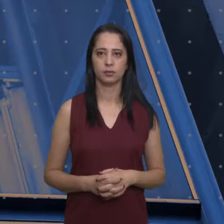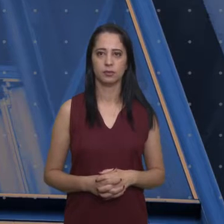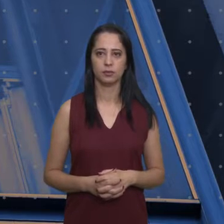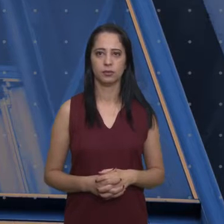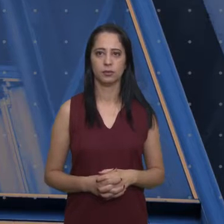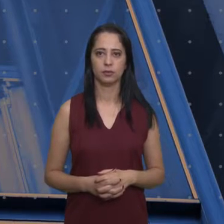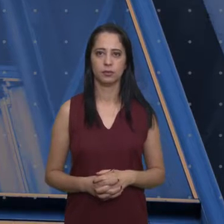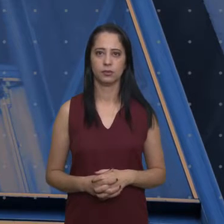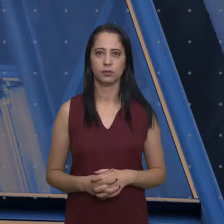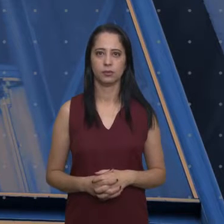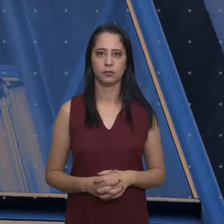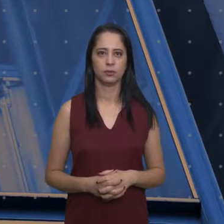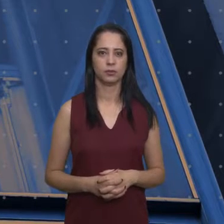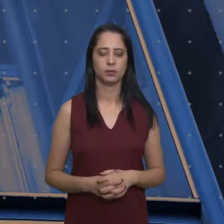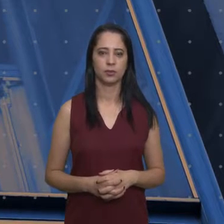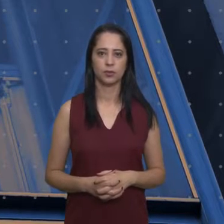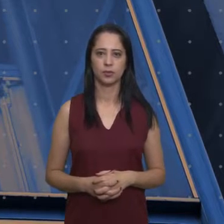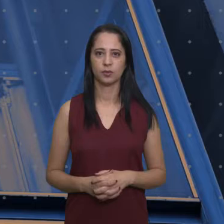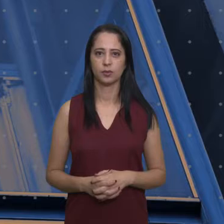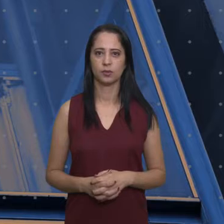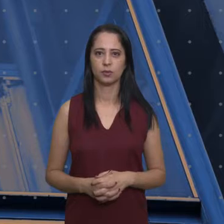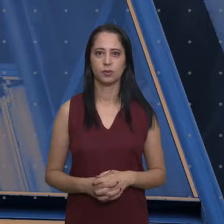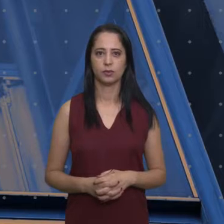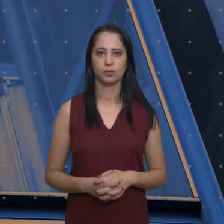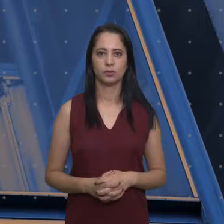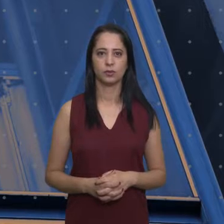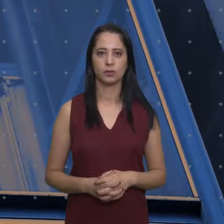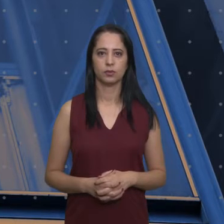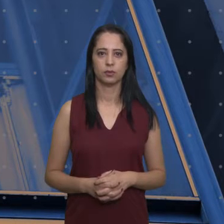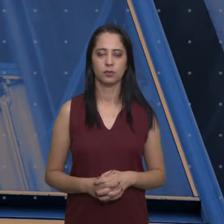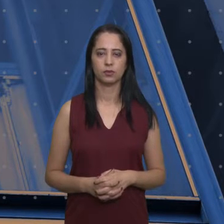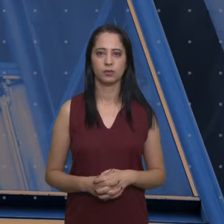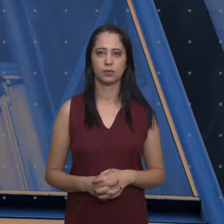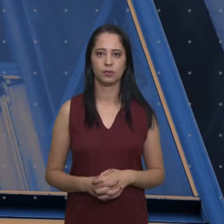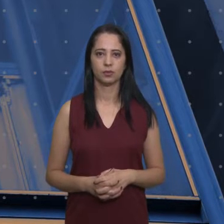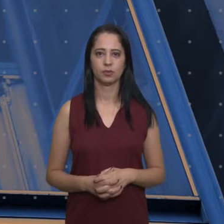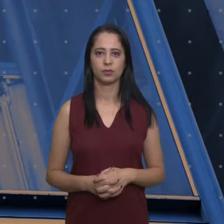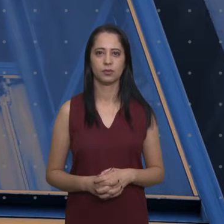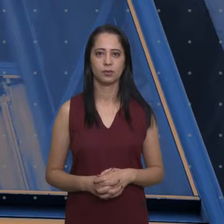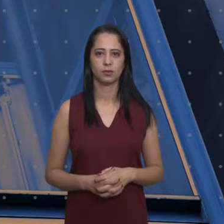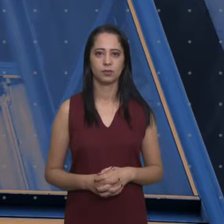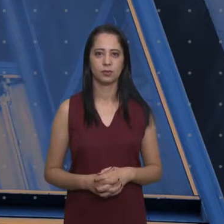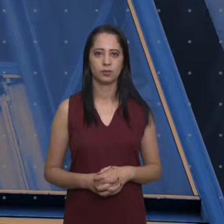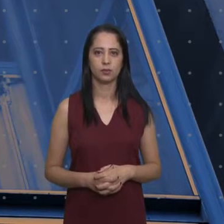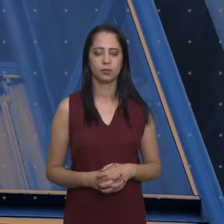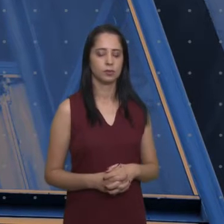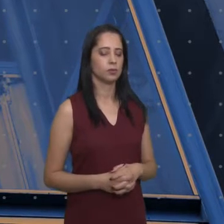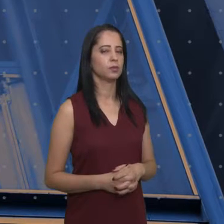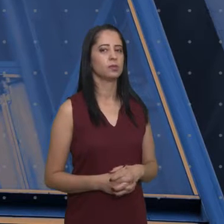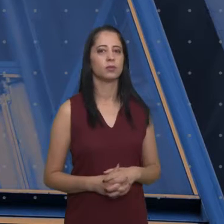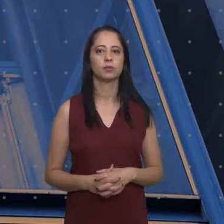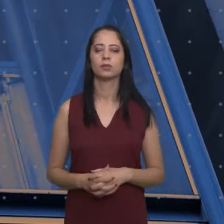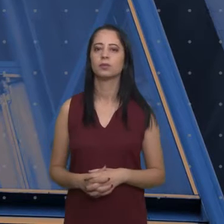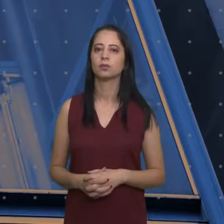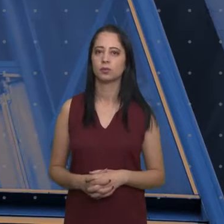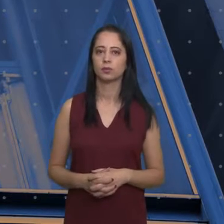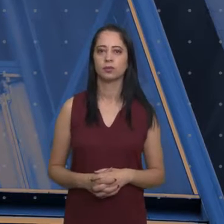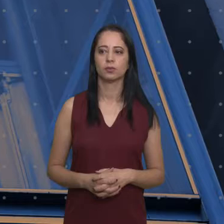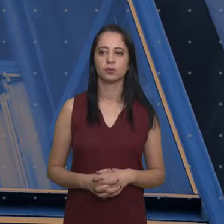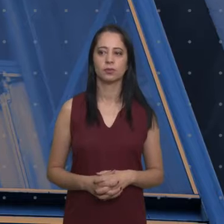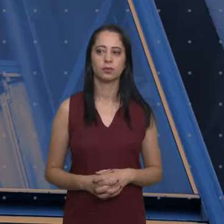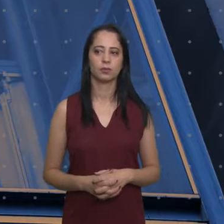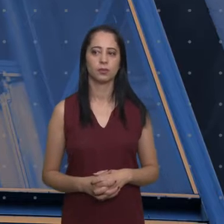limpeza, auxiliar de pessoal, auxiliar de pintor de automóveis, auxiliar de planejamento, auxiliar de